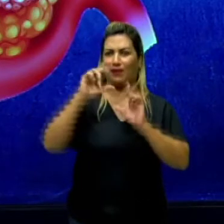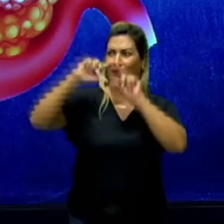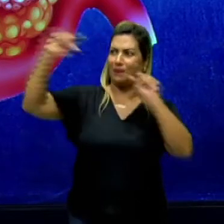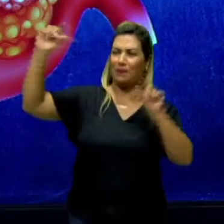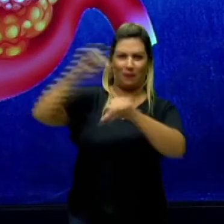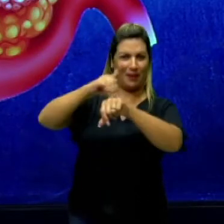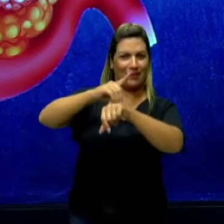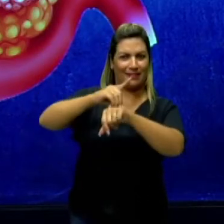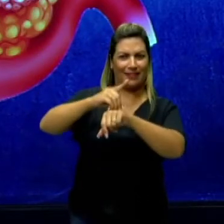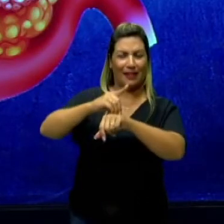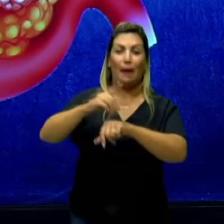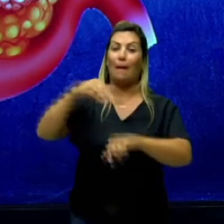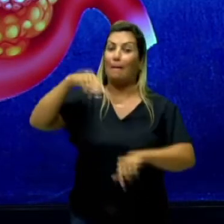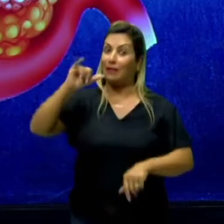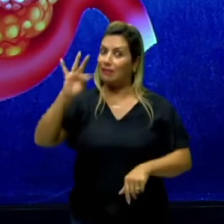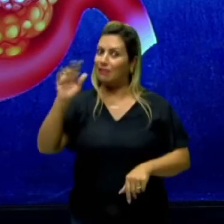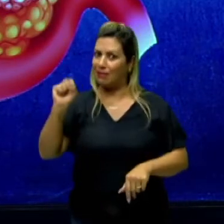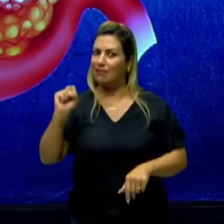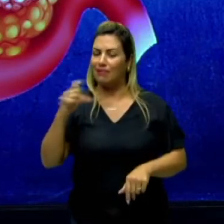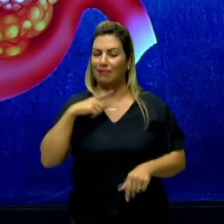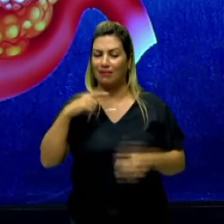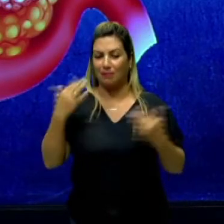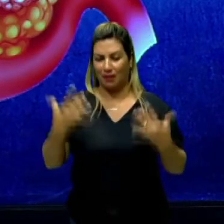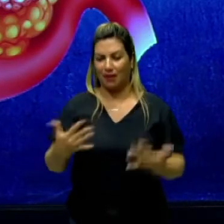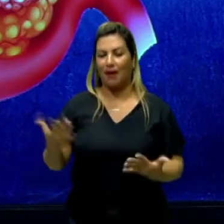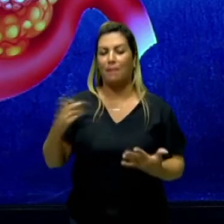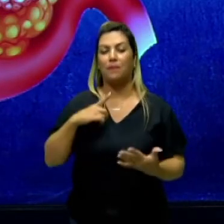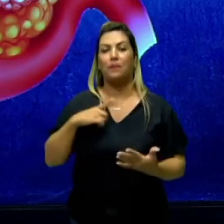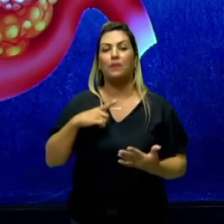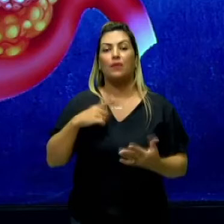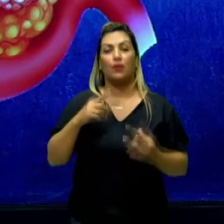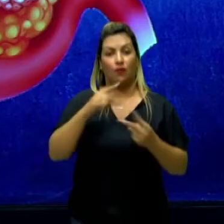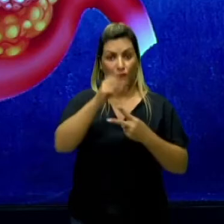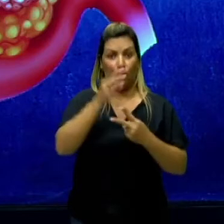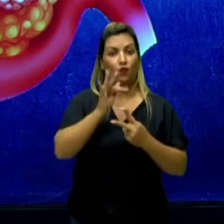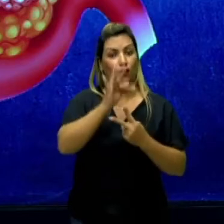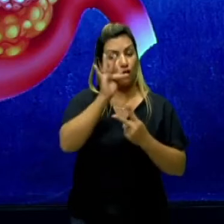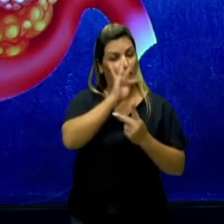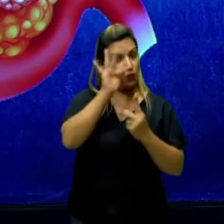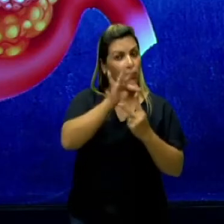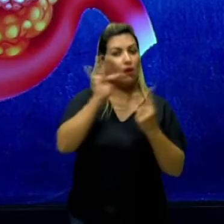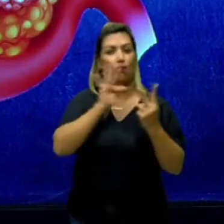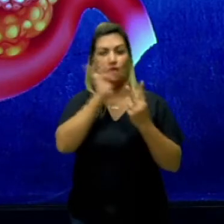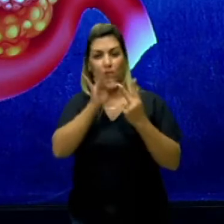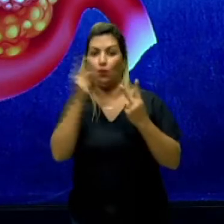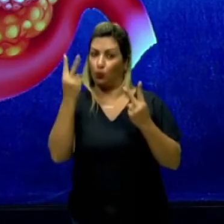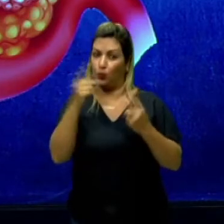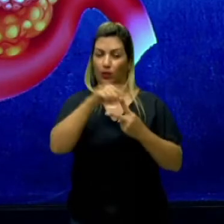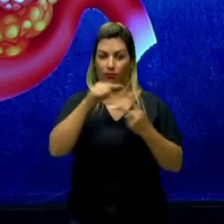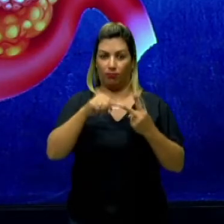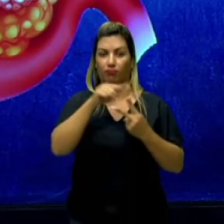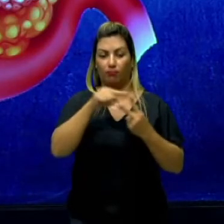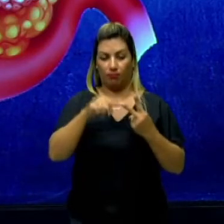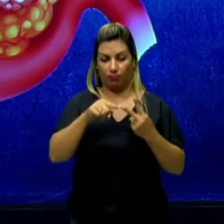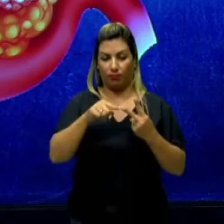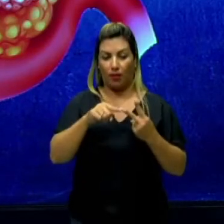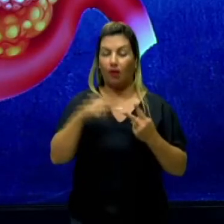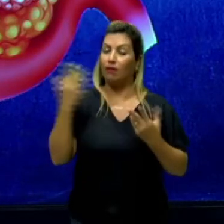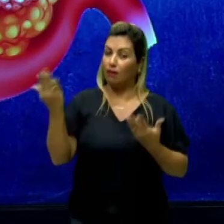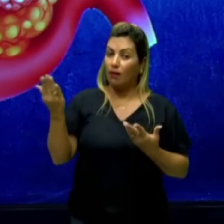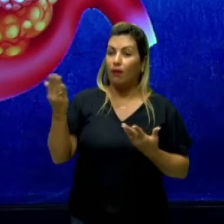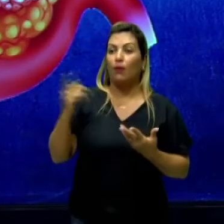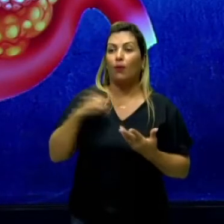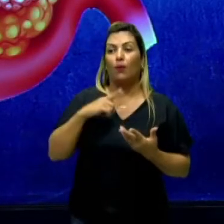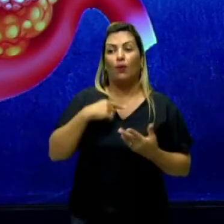comentei no comecinho da aula, as glândulas mistas promovem as duas funções de glândula endócrina e exócrina. Como no nosso caso